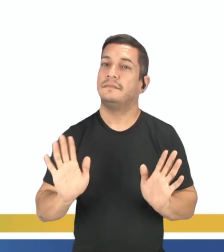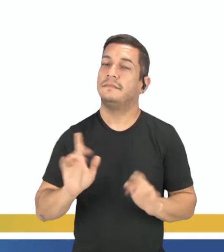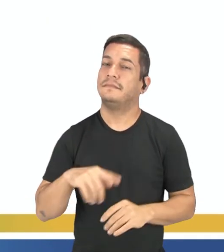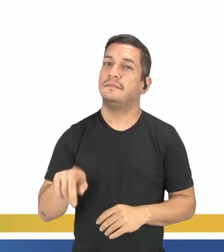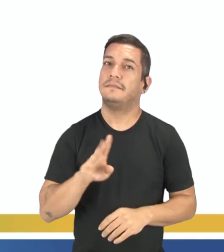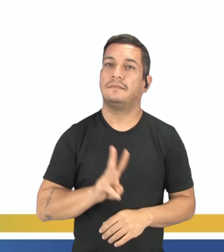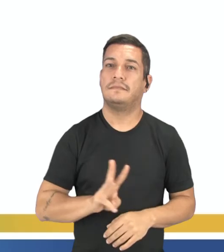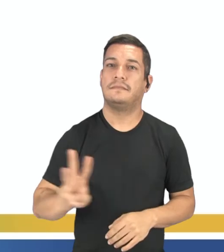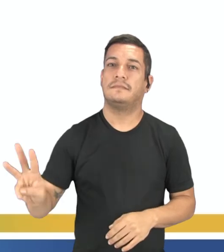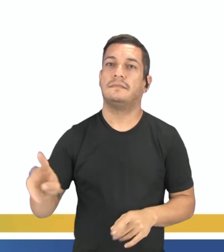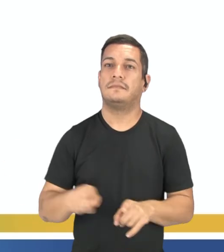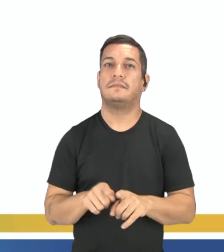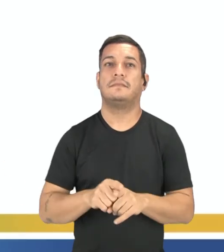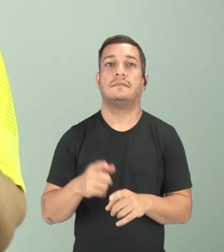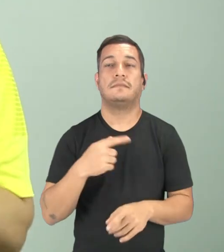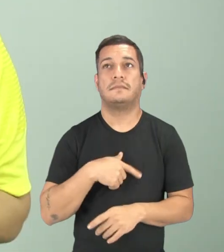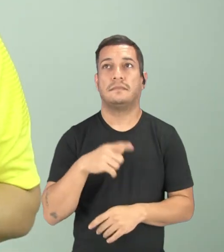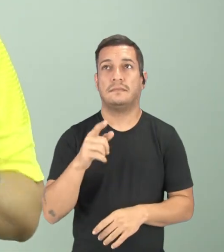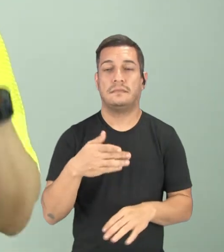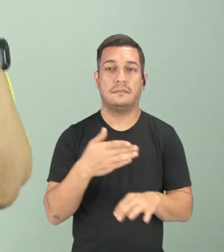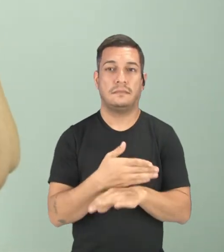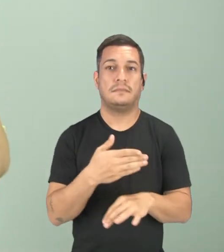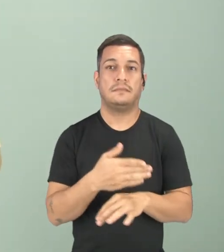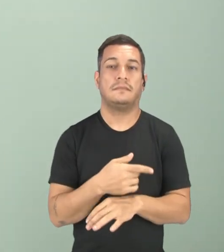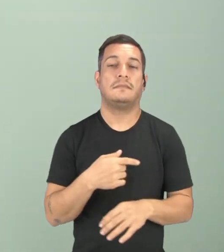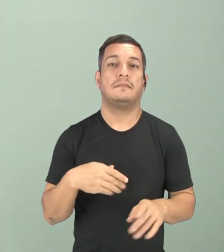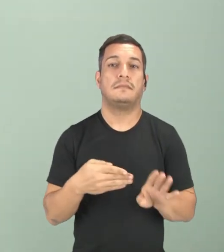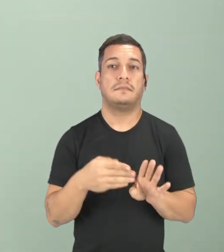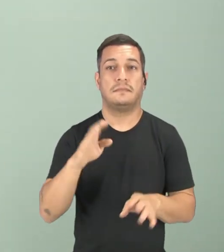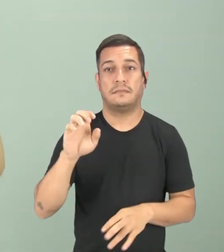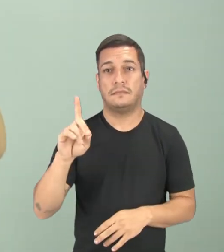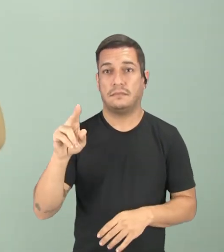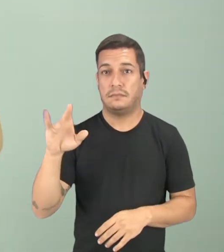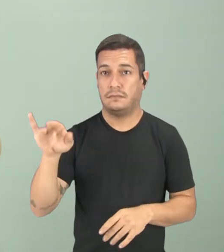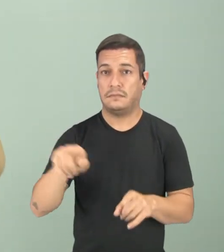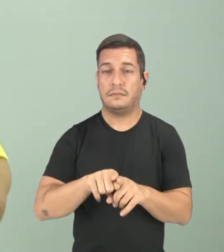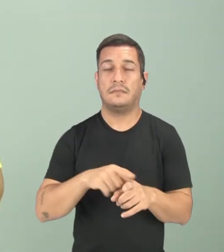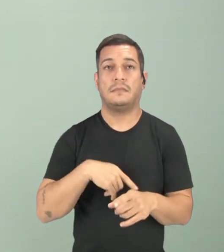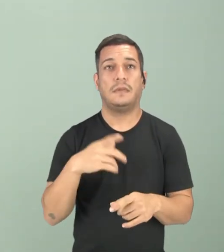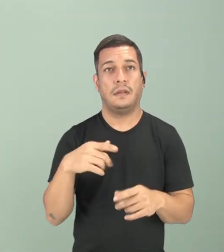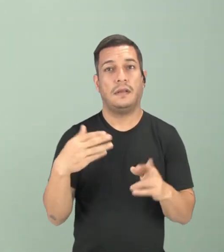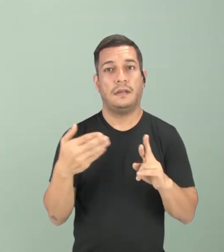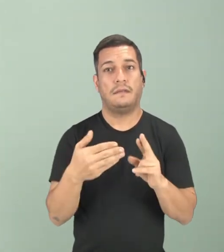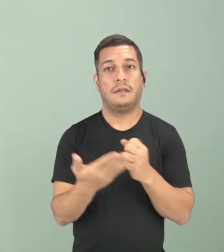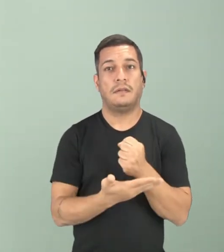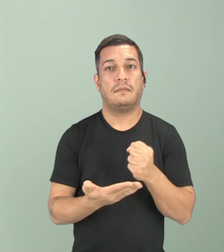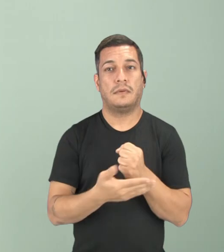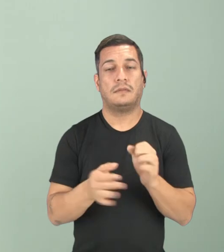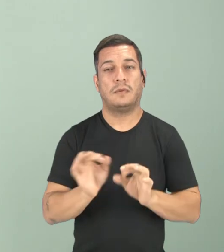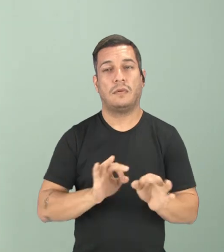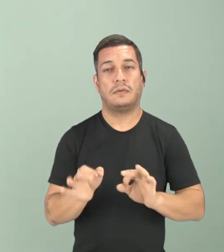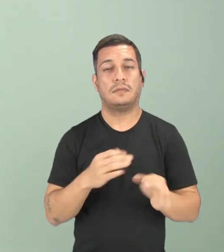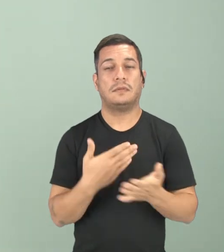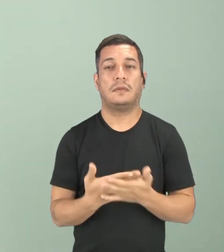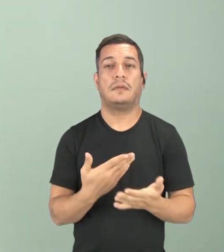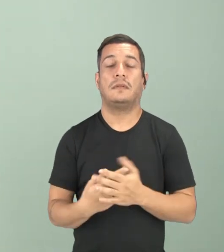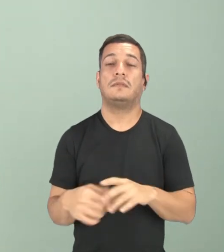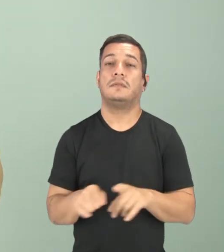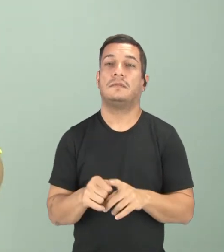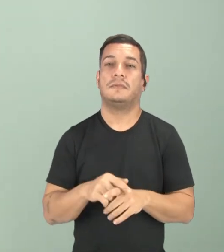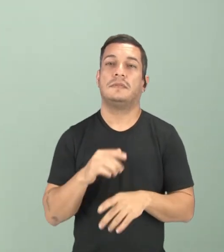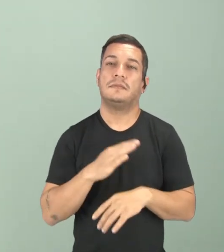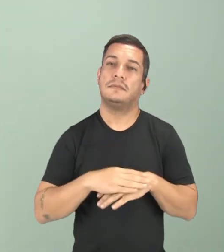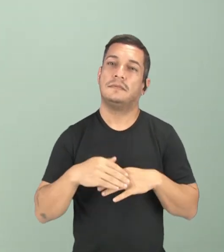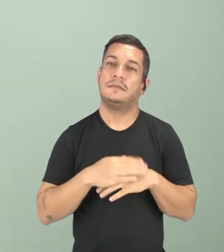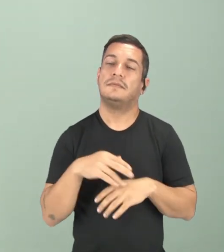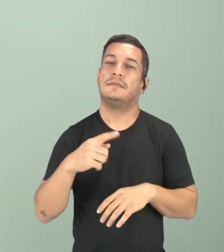meu tchauzinho aqui para vocês, deixo os links aí, onde eu busquei me basear para poder montar essa aula